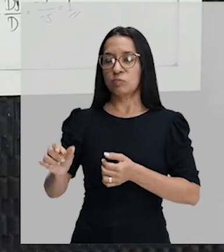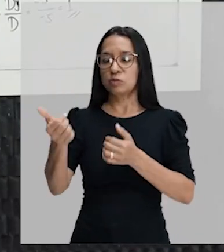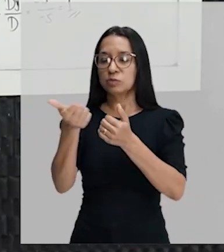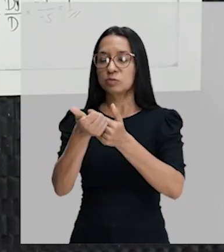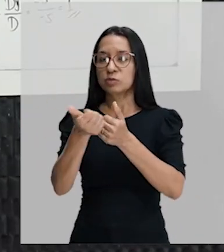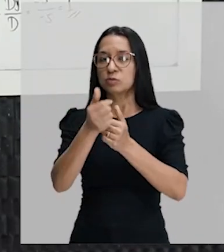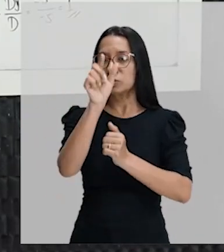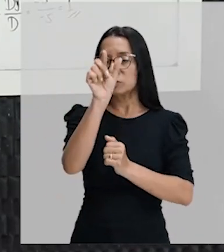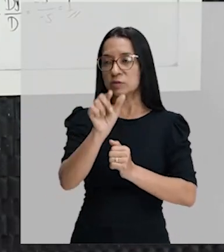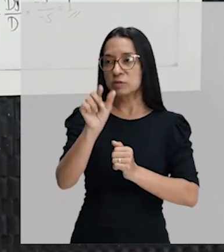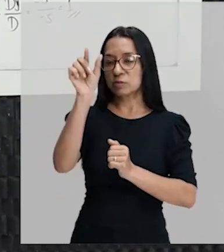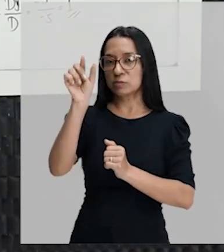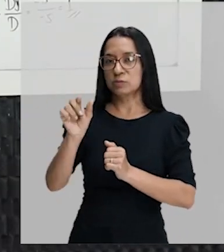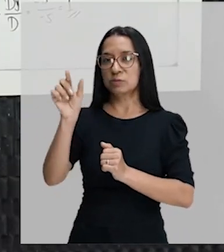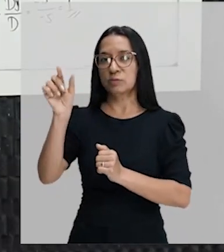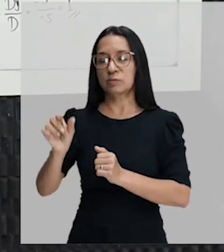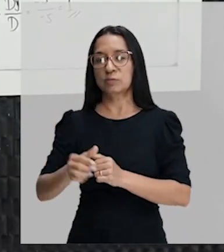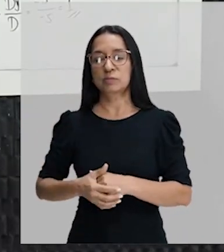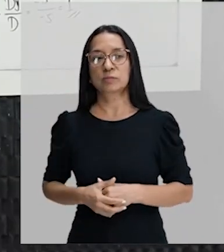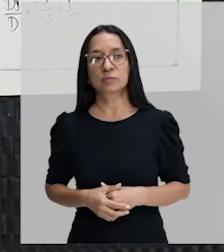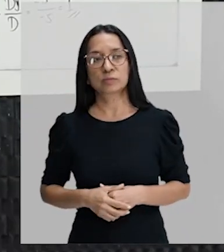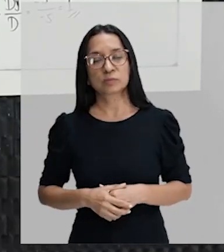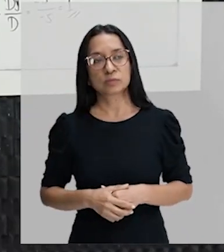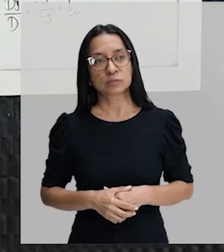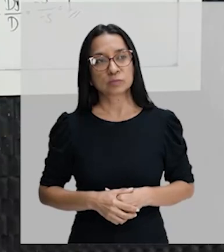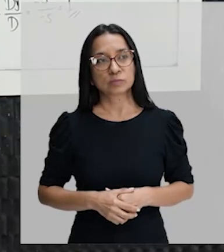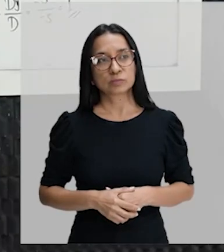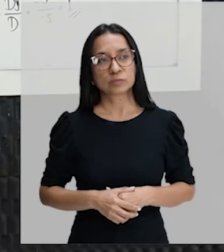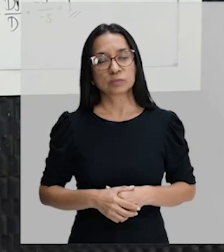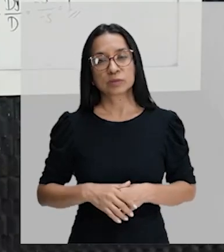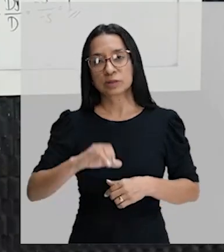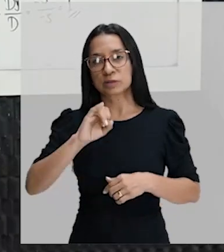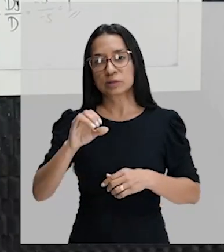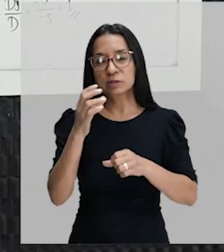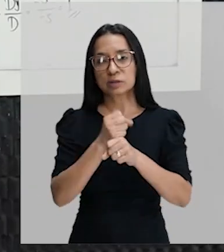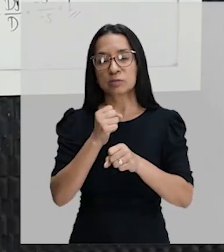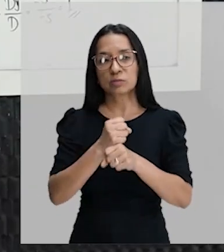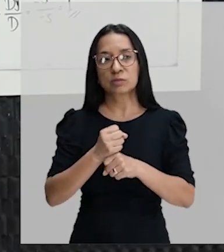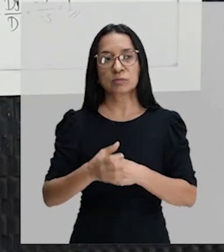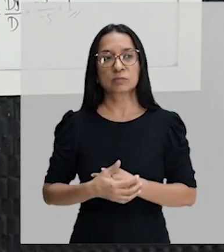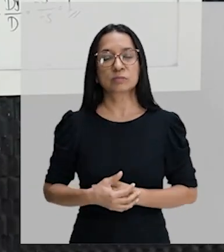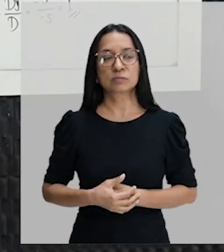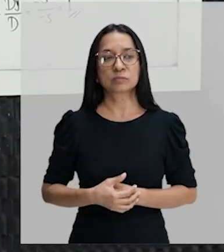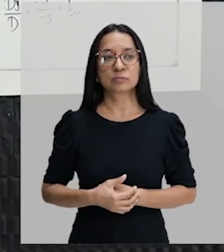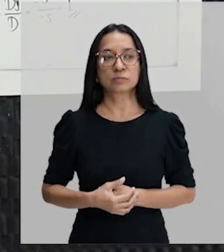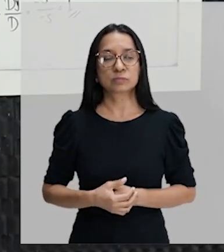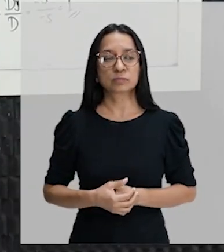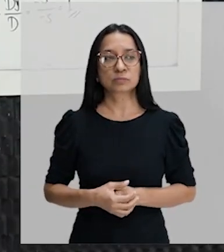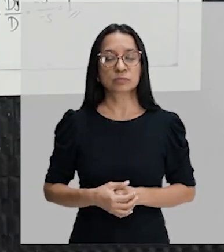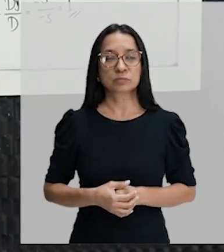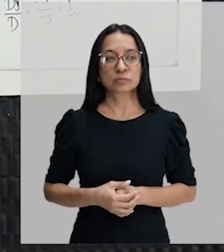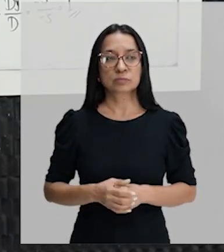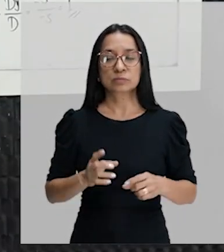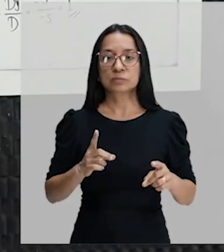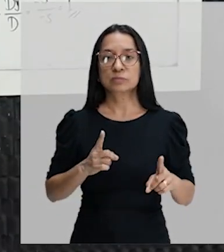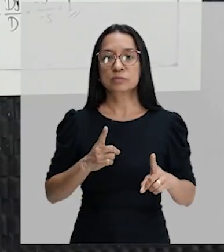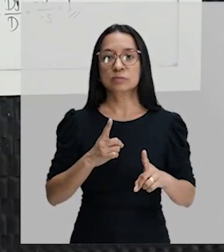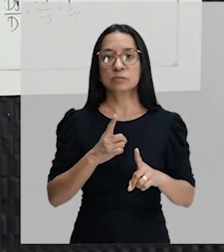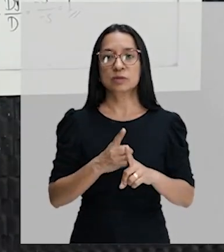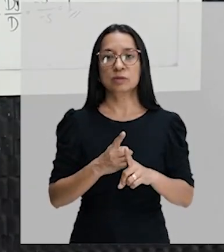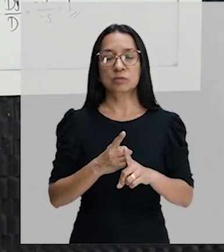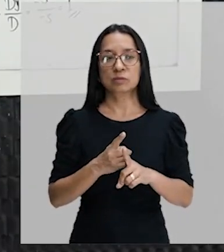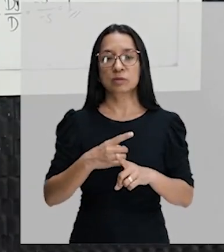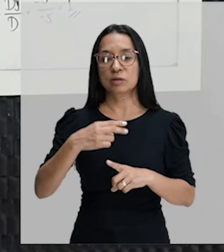colunas de cada coeficiente. Tá? Turminha, se a gente for calcular isso aqui, nós vamos encontrar que isso aqui